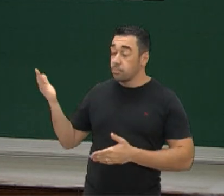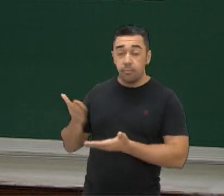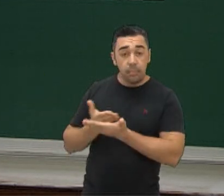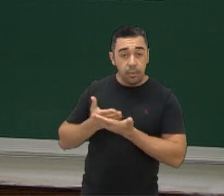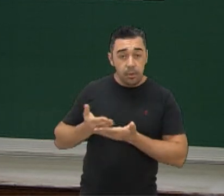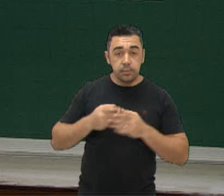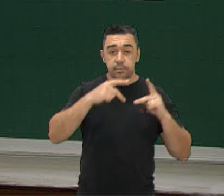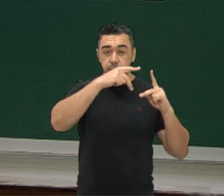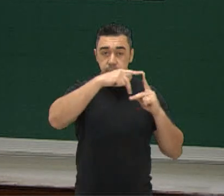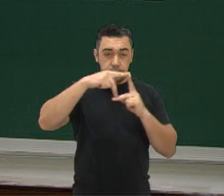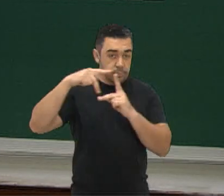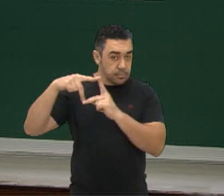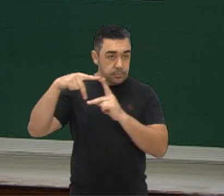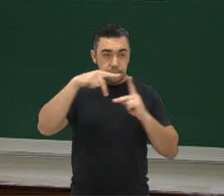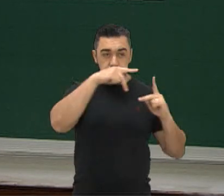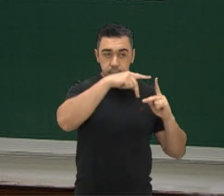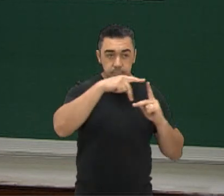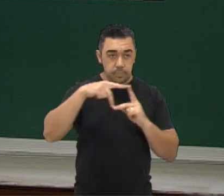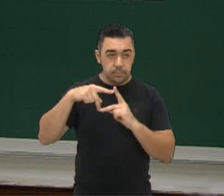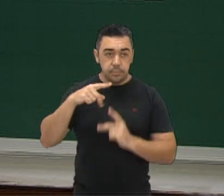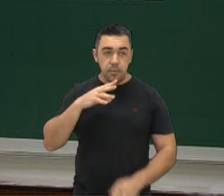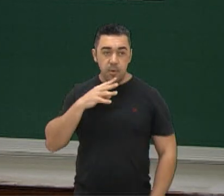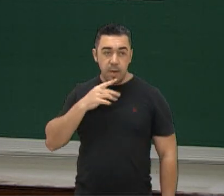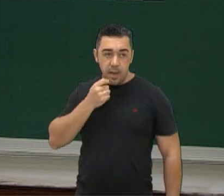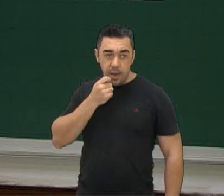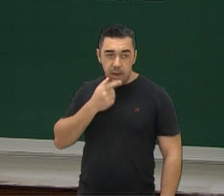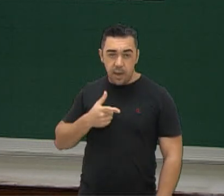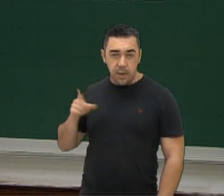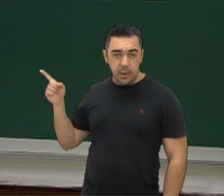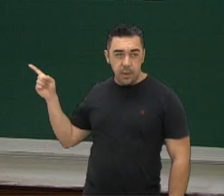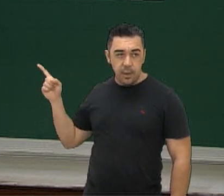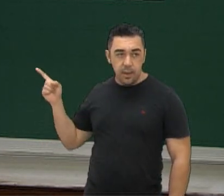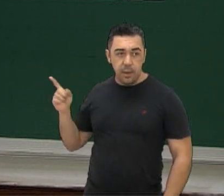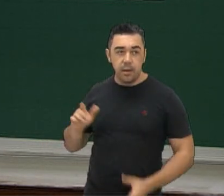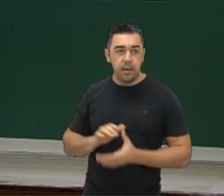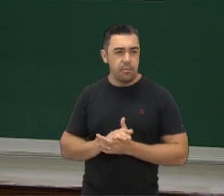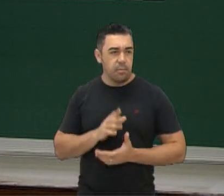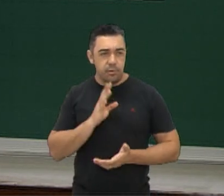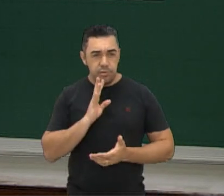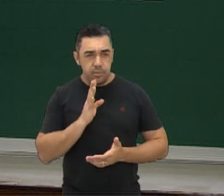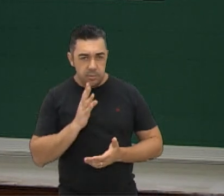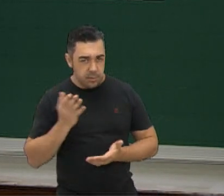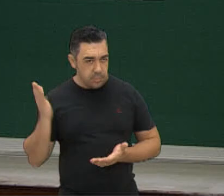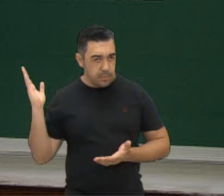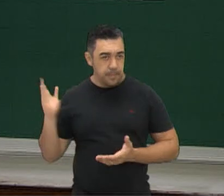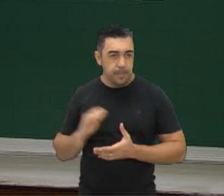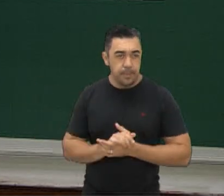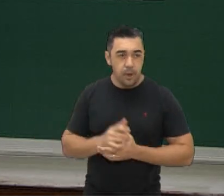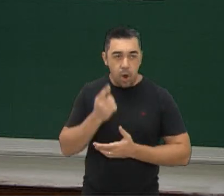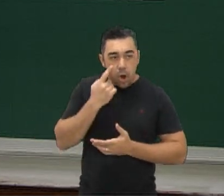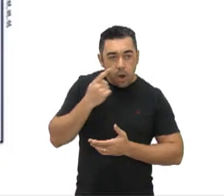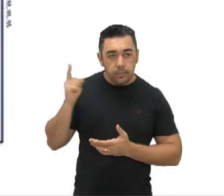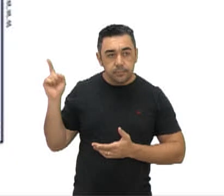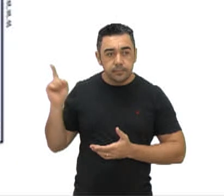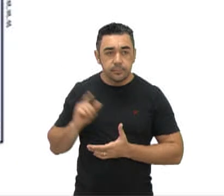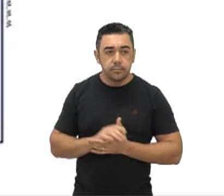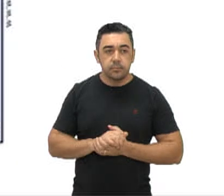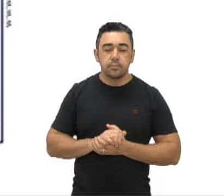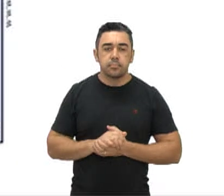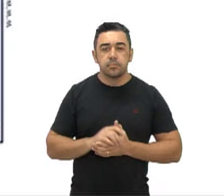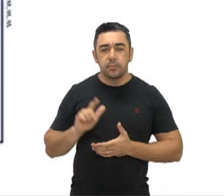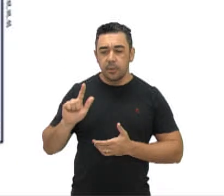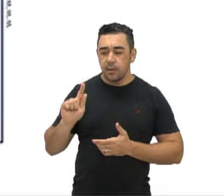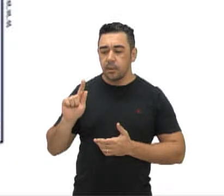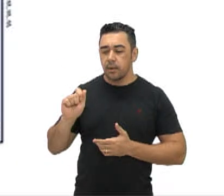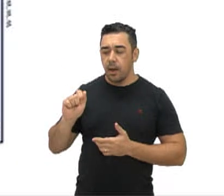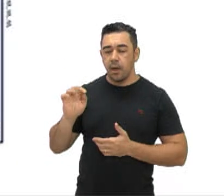começar, temos gaturro. Conhecem o gaturro já, né? Nosso amigo de longa data. Olha só, o que o